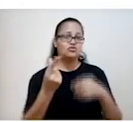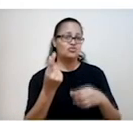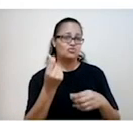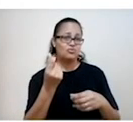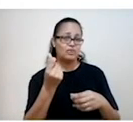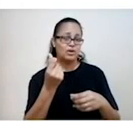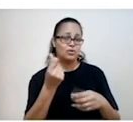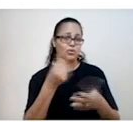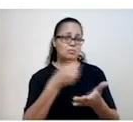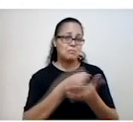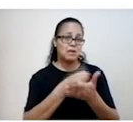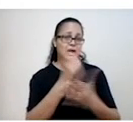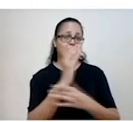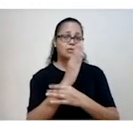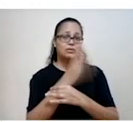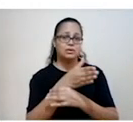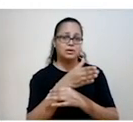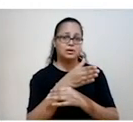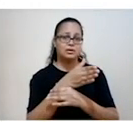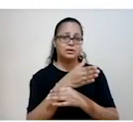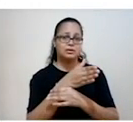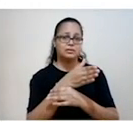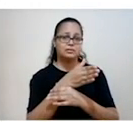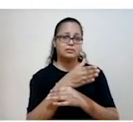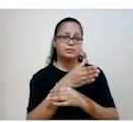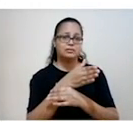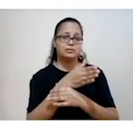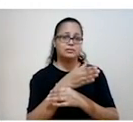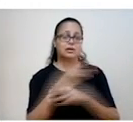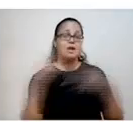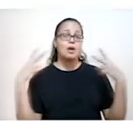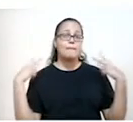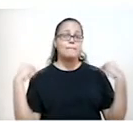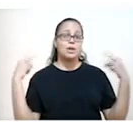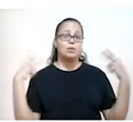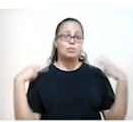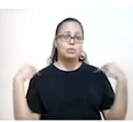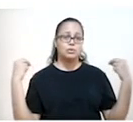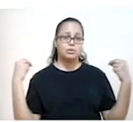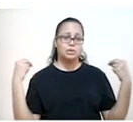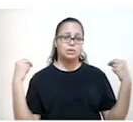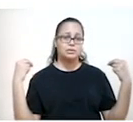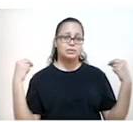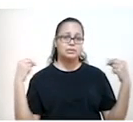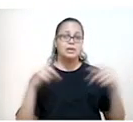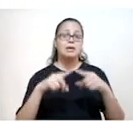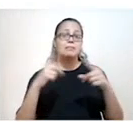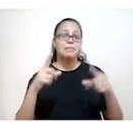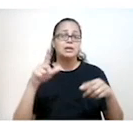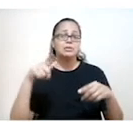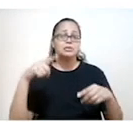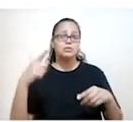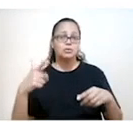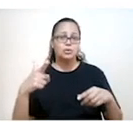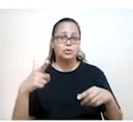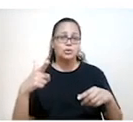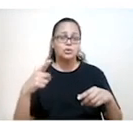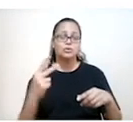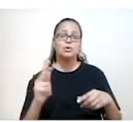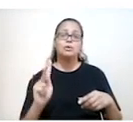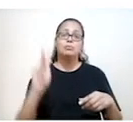é fixado pelo motorista. Em outras, o valor da corrida é cobrado em função dos quilômetros